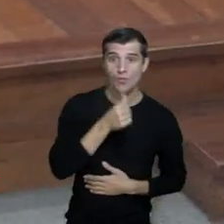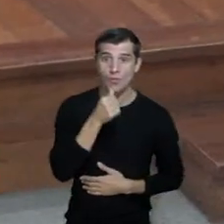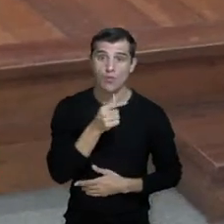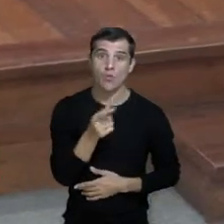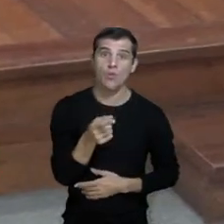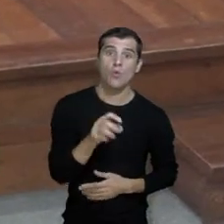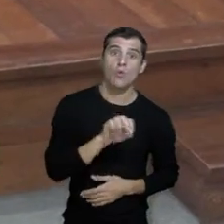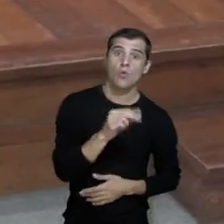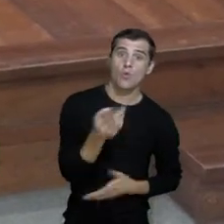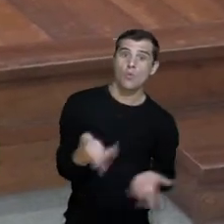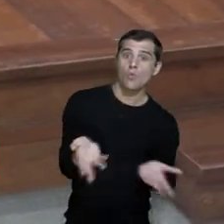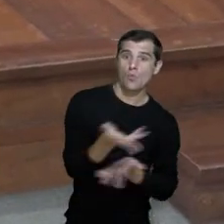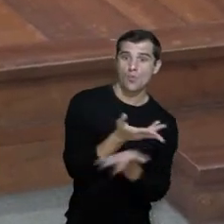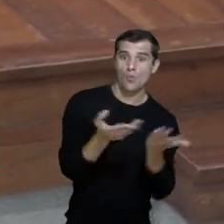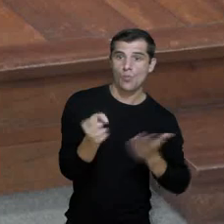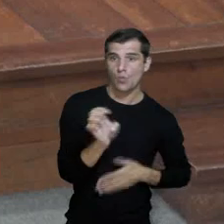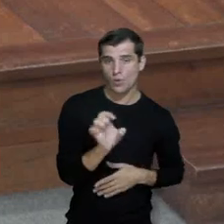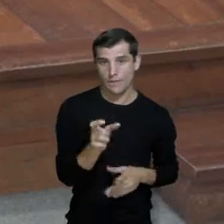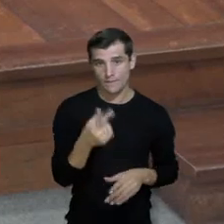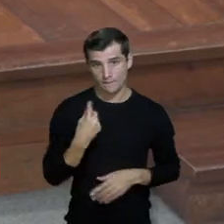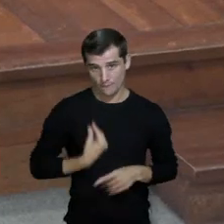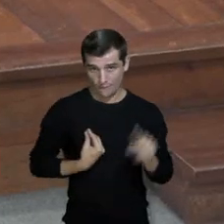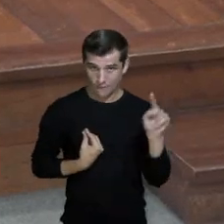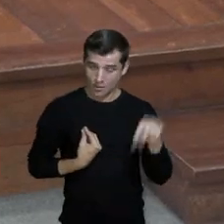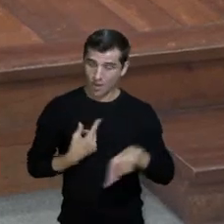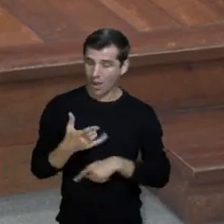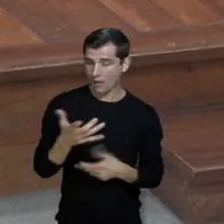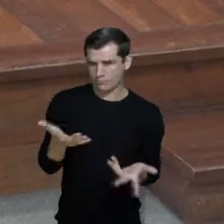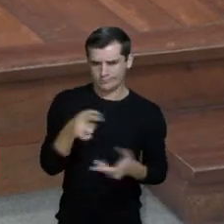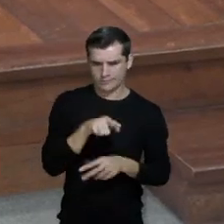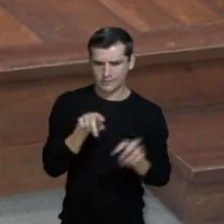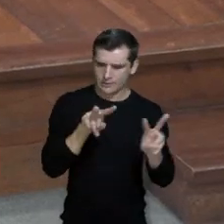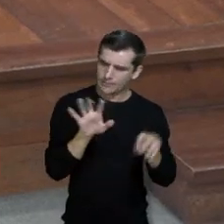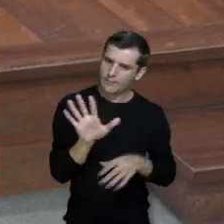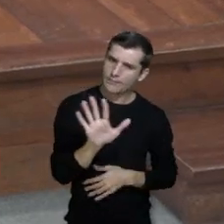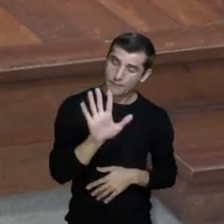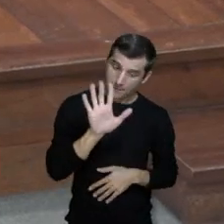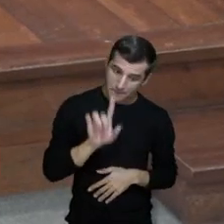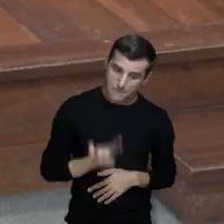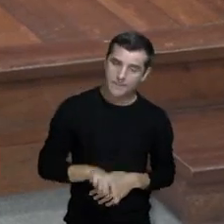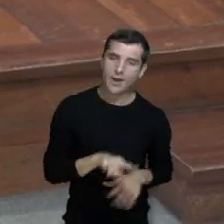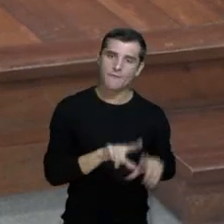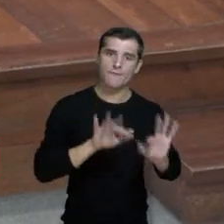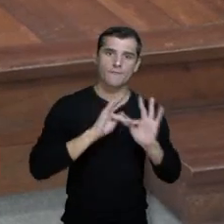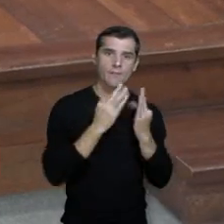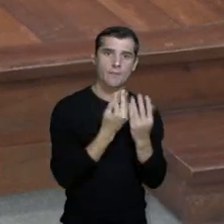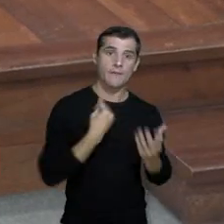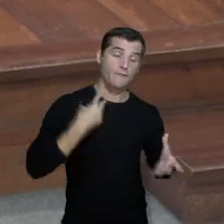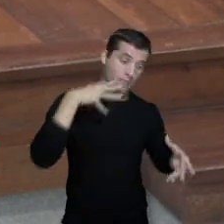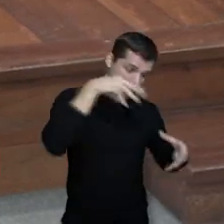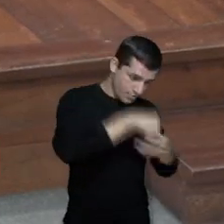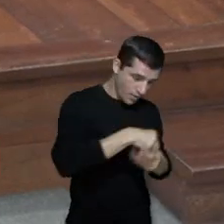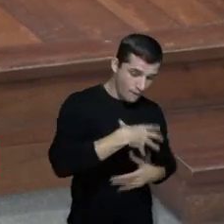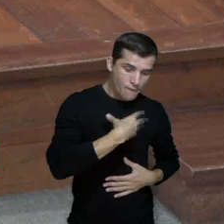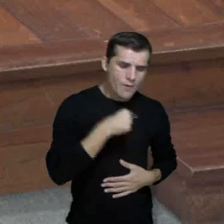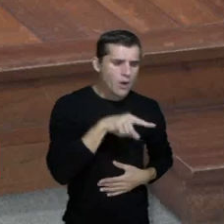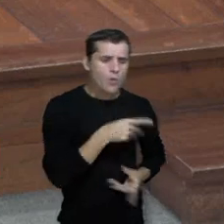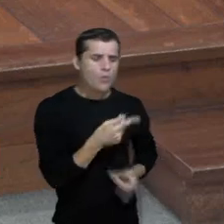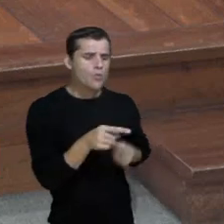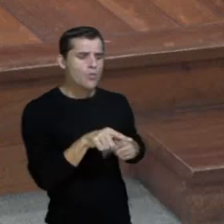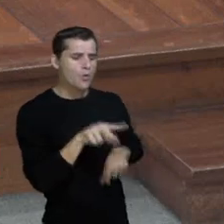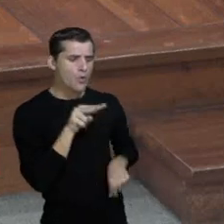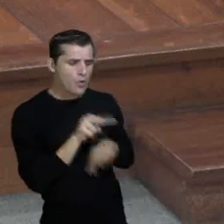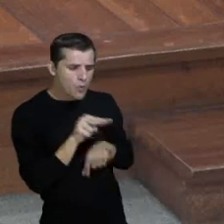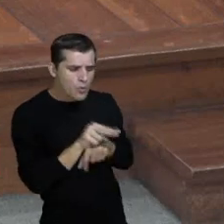homossexuais enfim não estamos aqui para discutir Mas é uma família vamos ter filhos vamos ter filhos como é que a gente vai se organizar